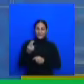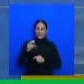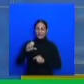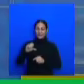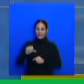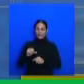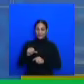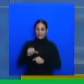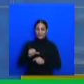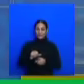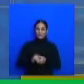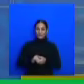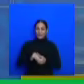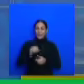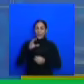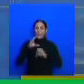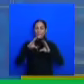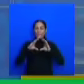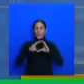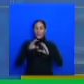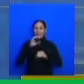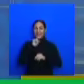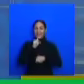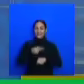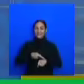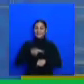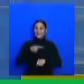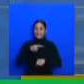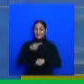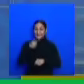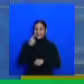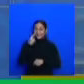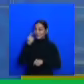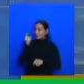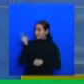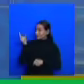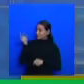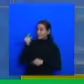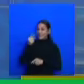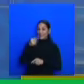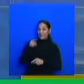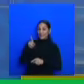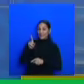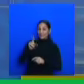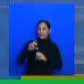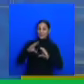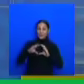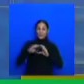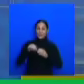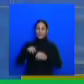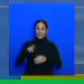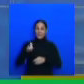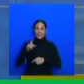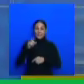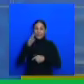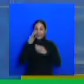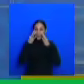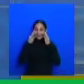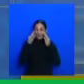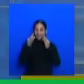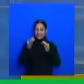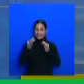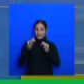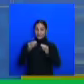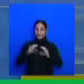29. Bola laranja agora. A última bola da Mega Sena, atenção.